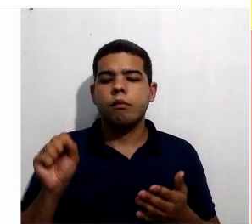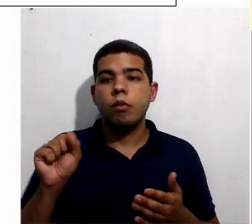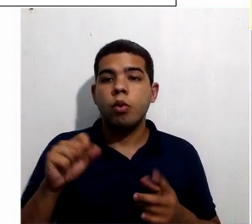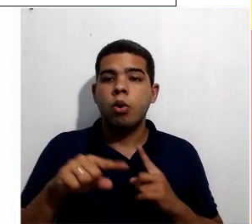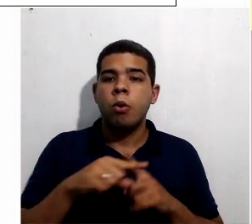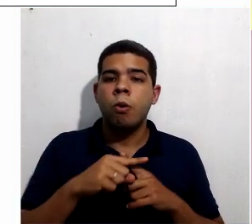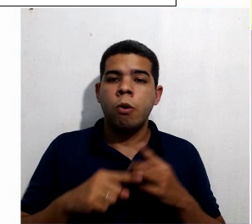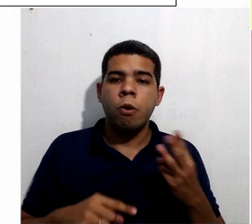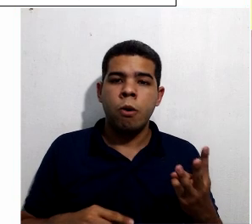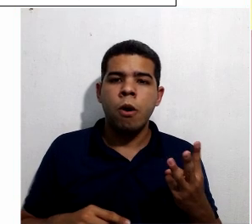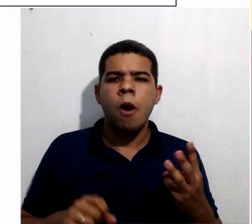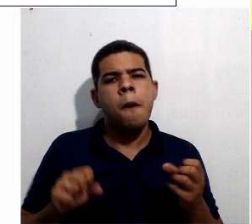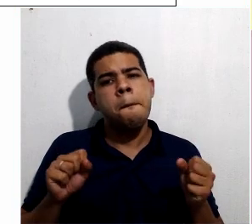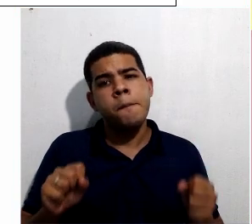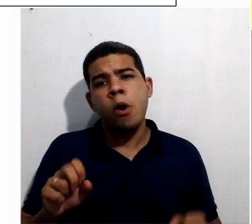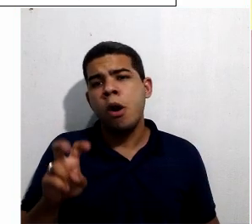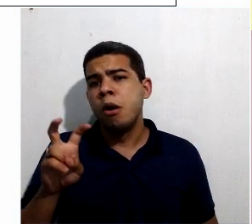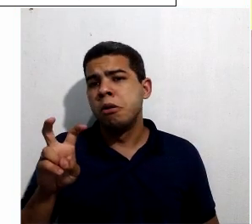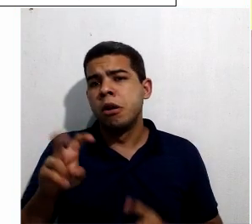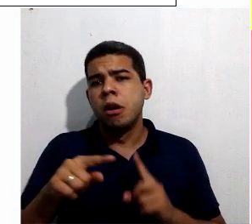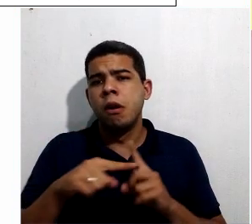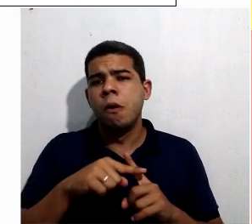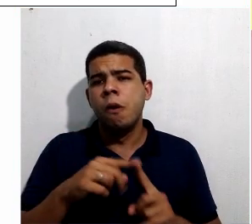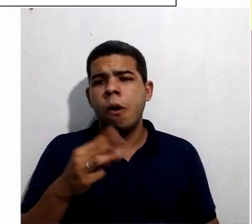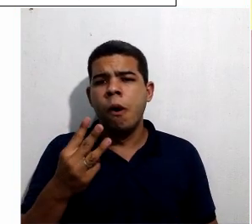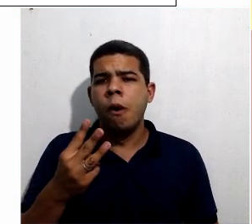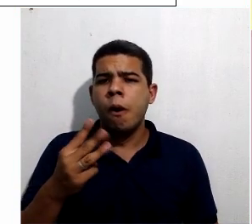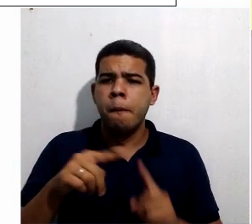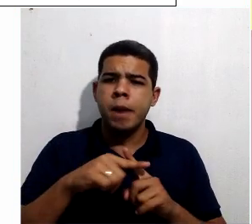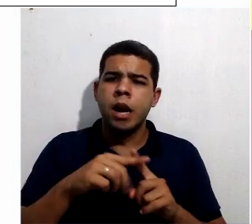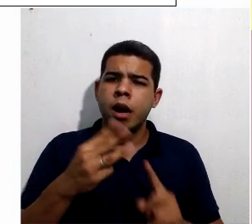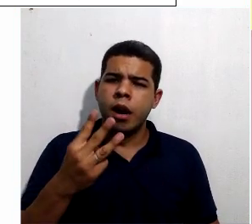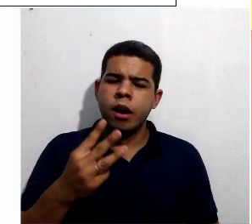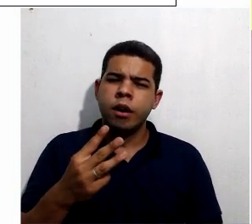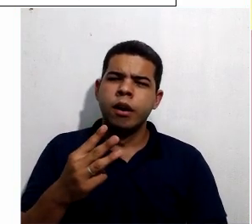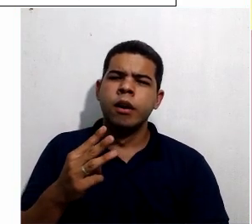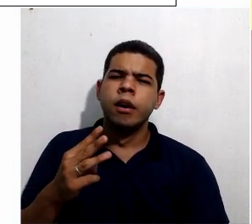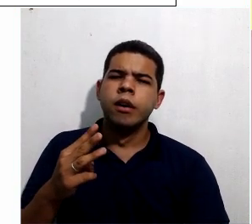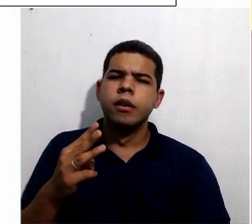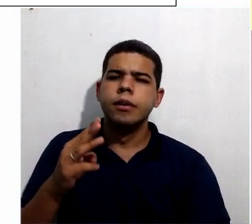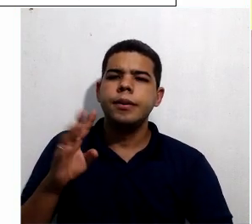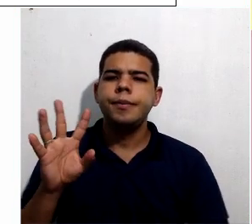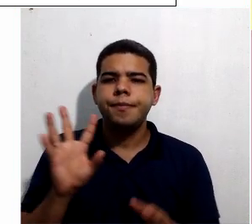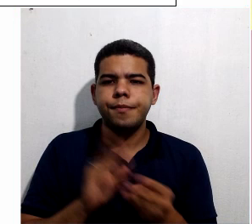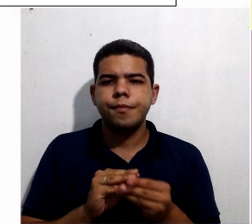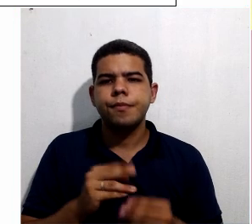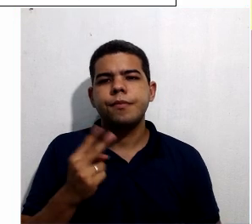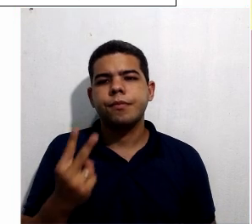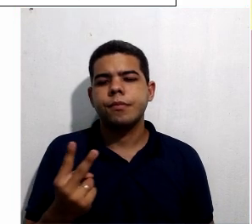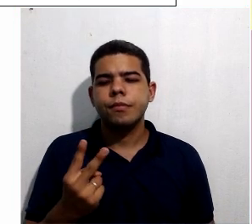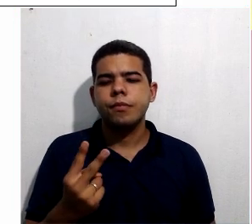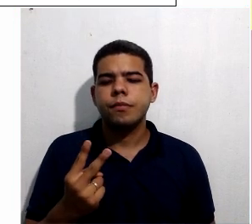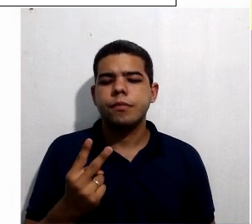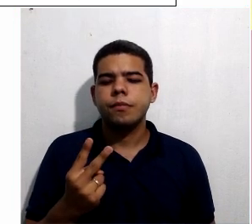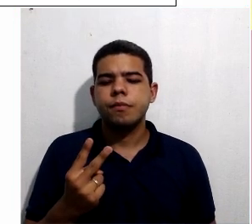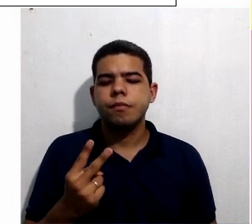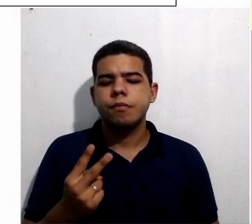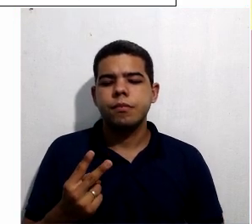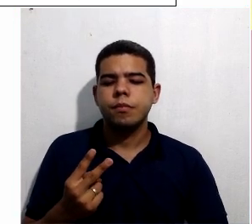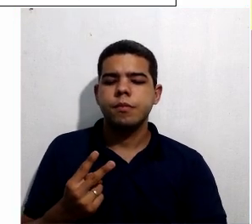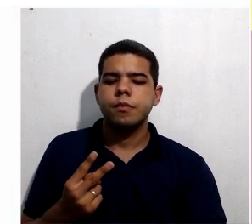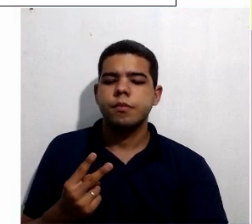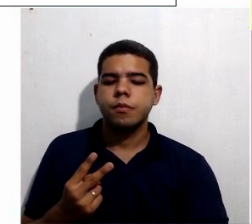o 8 mais 3, eu posso escrever 5 mais 3 mais 3. Quer dizer o quê? Que foram